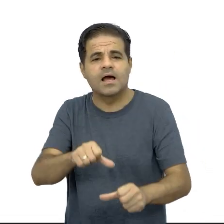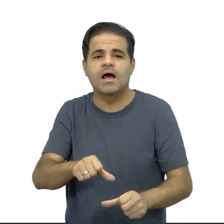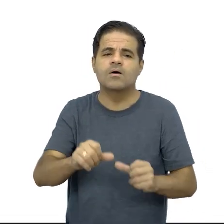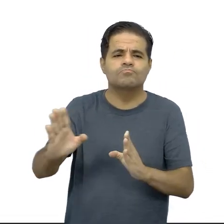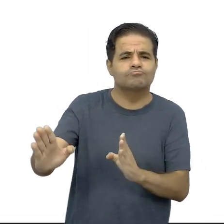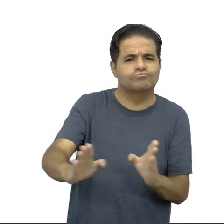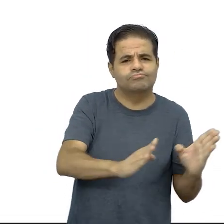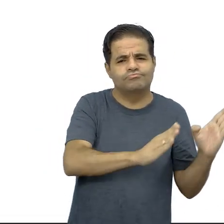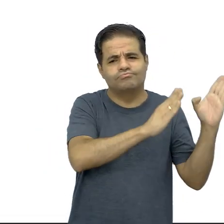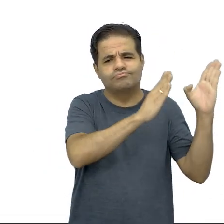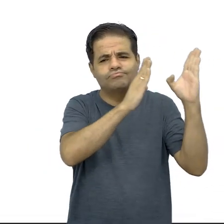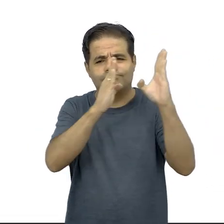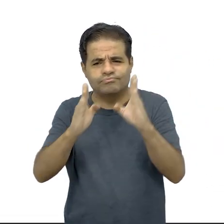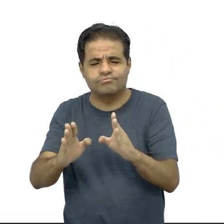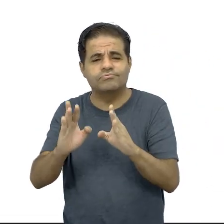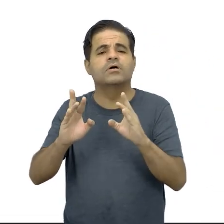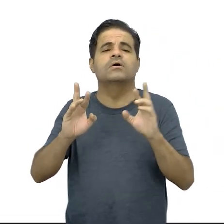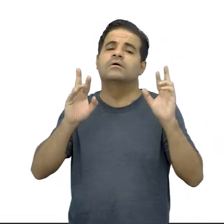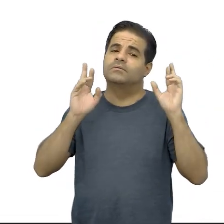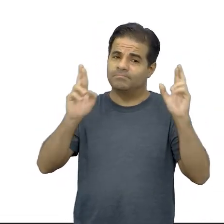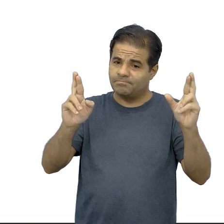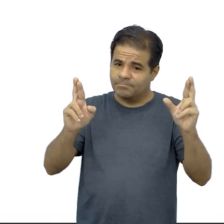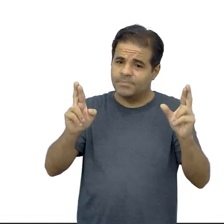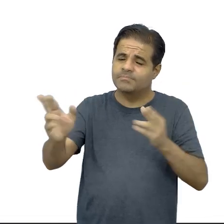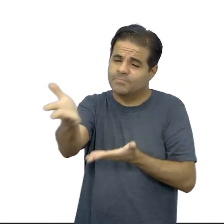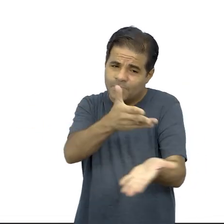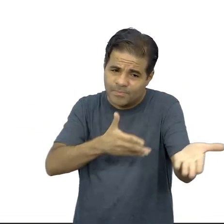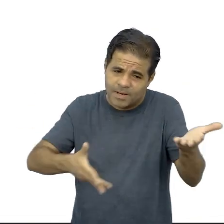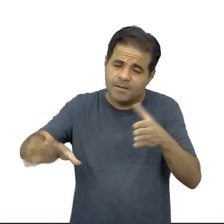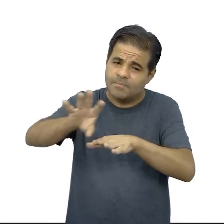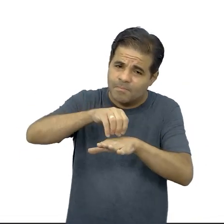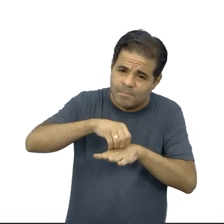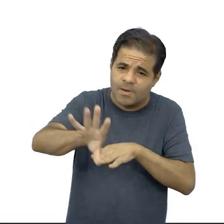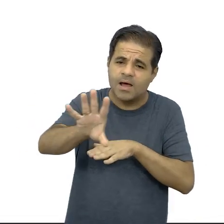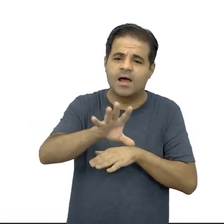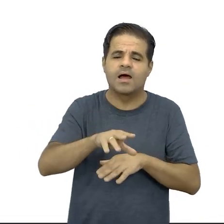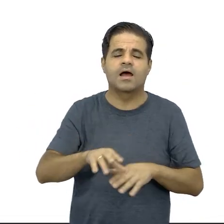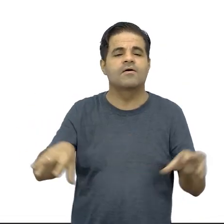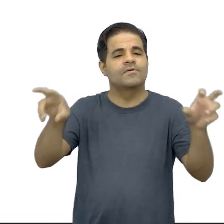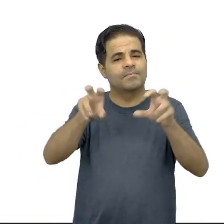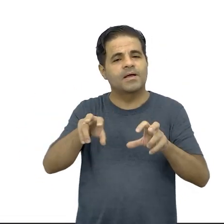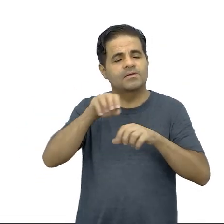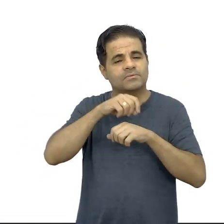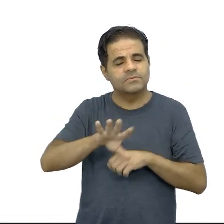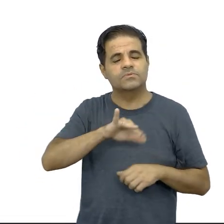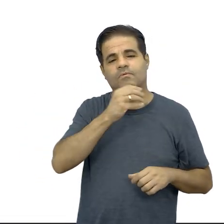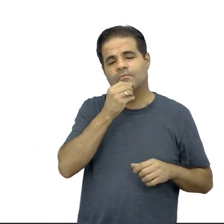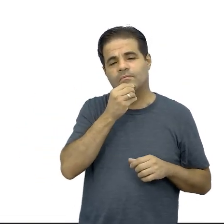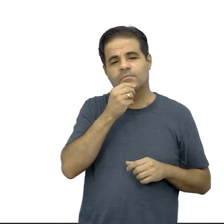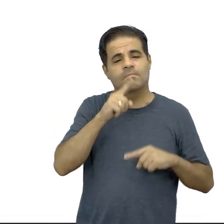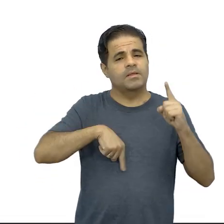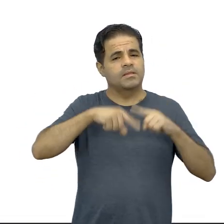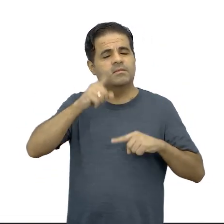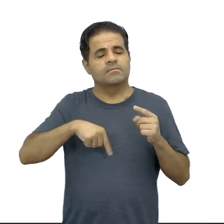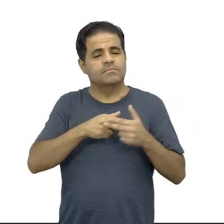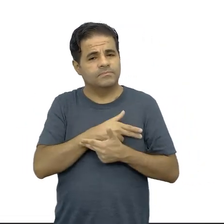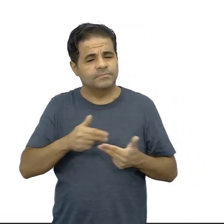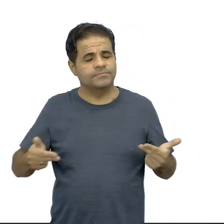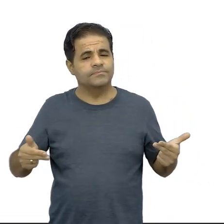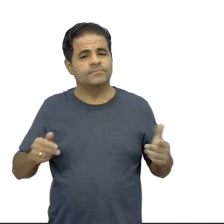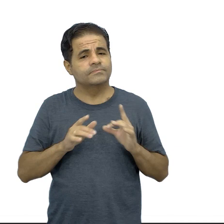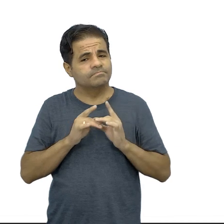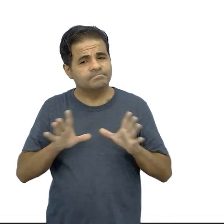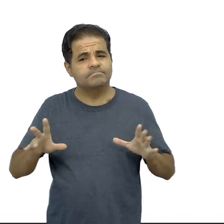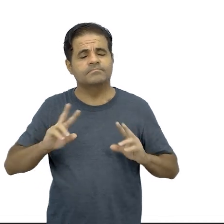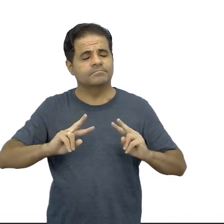longo desse ano, nós esperamos compartilhar ferramentas digitais, né, deixar aí oportunidades de materiais,